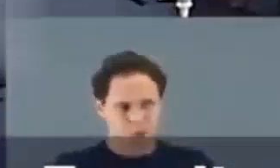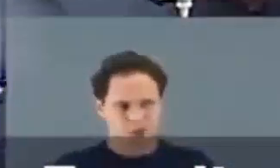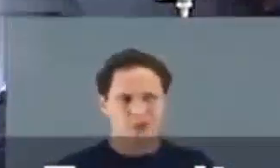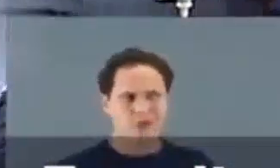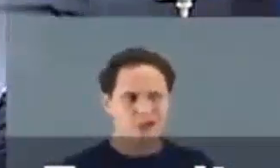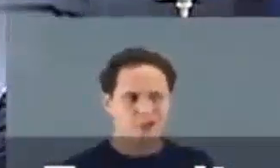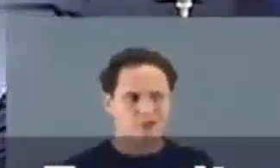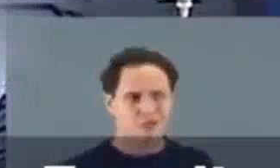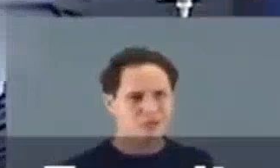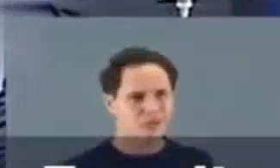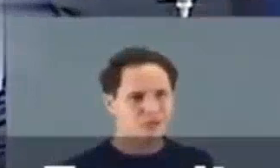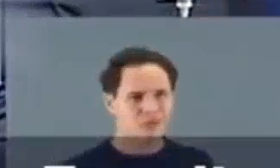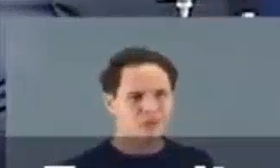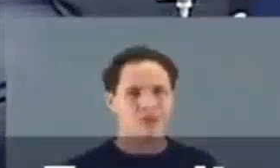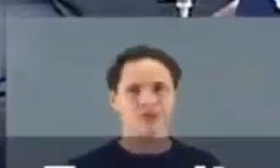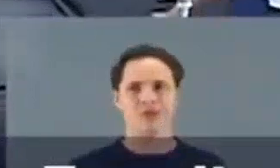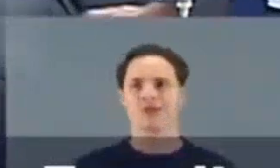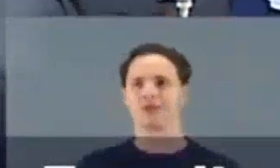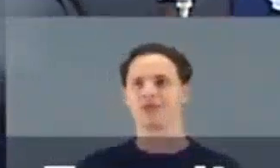condenado.